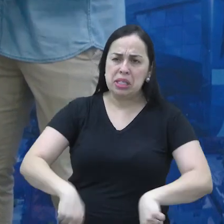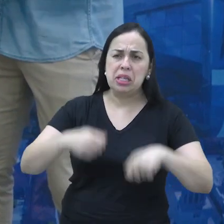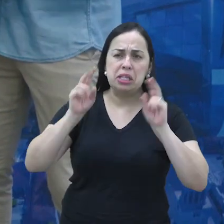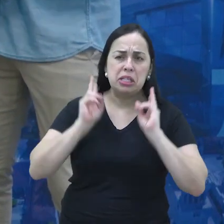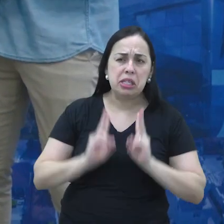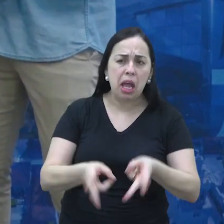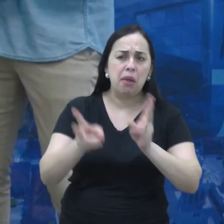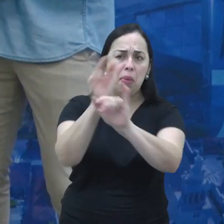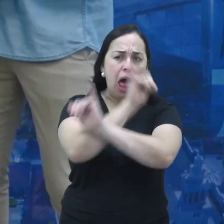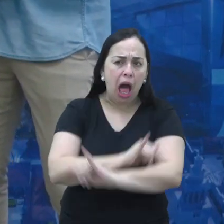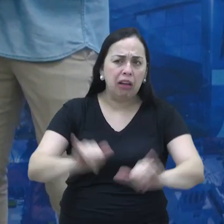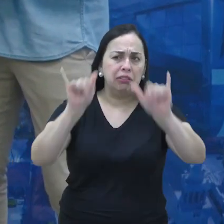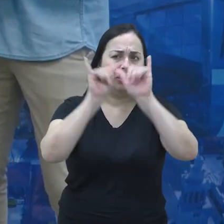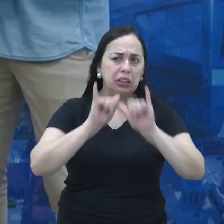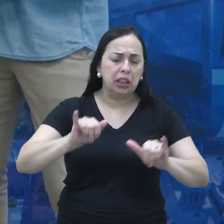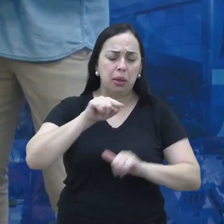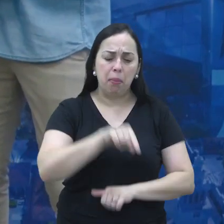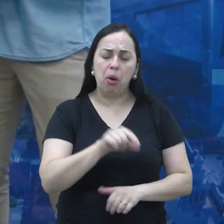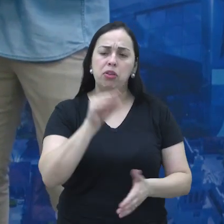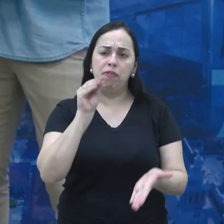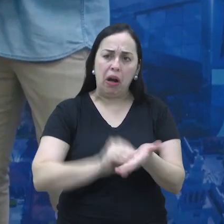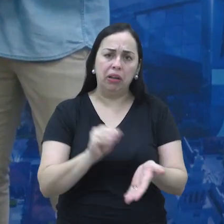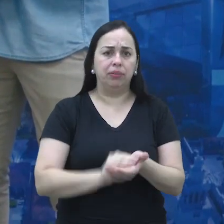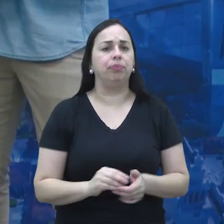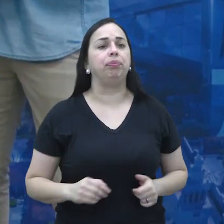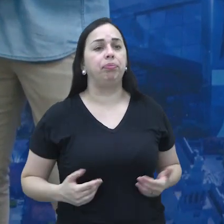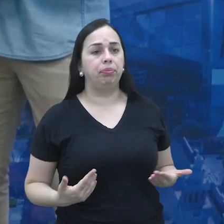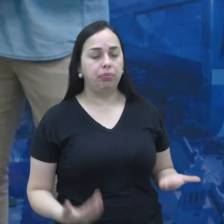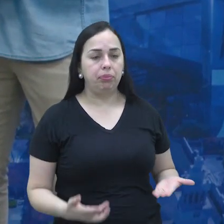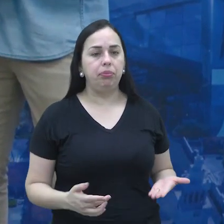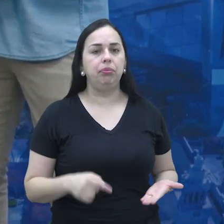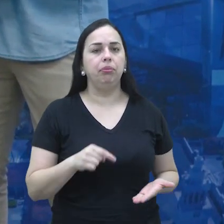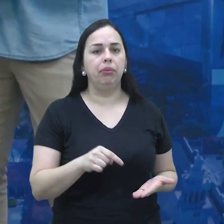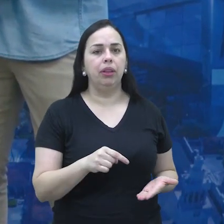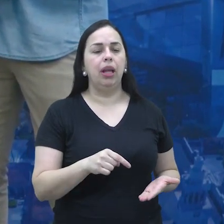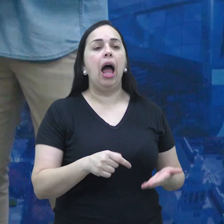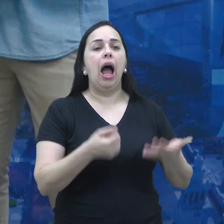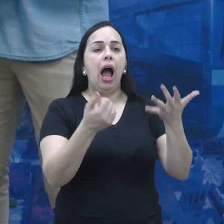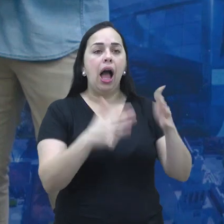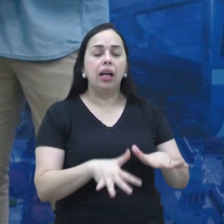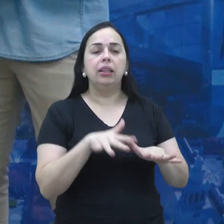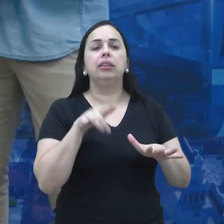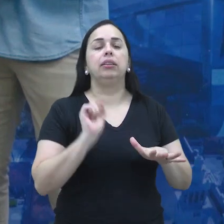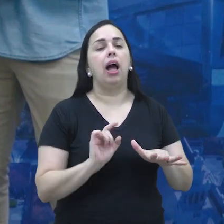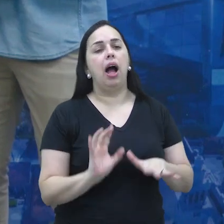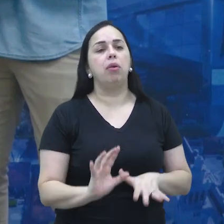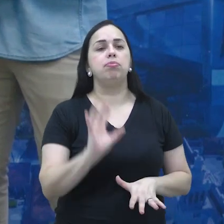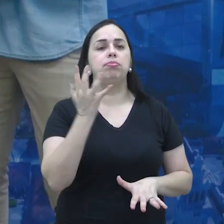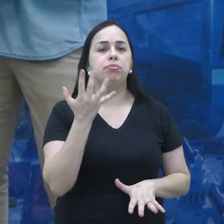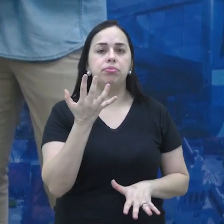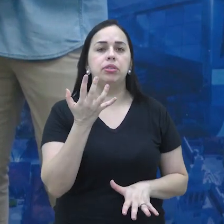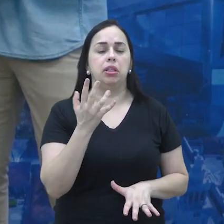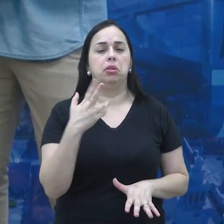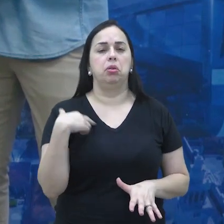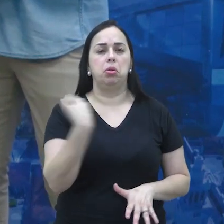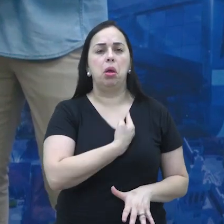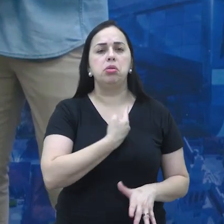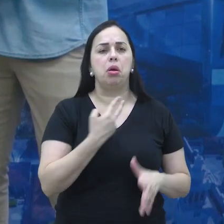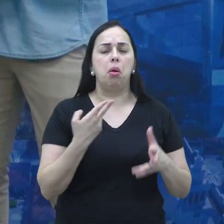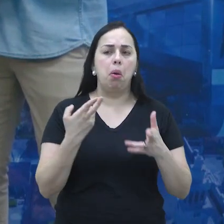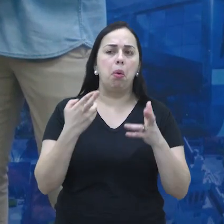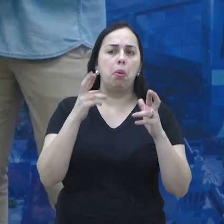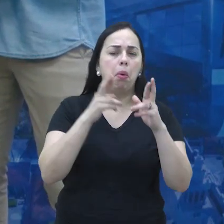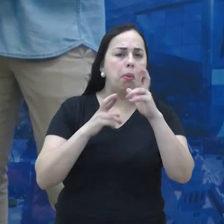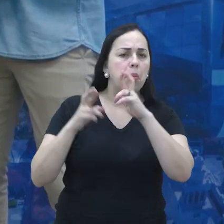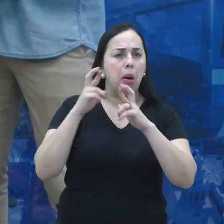ser falado? Com certeza. A questão da crise hídrica tem sido cada vez mais recorrente, né? A gente pode observar em